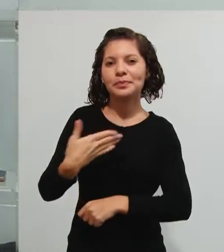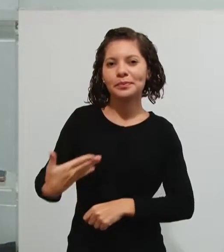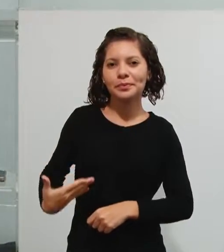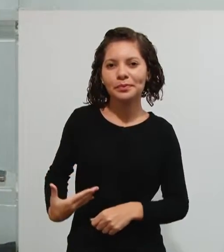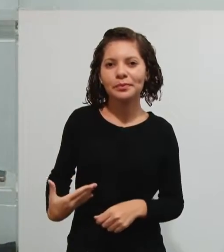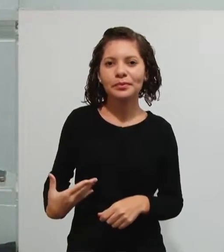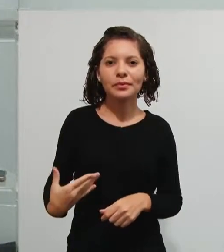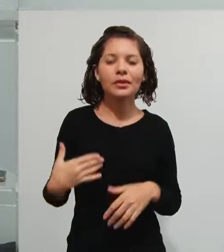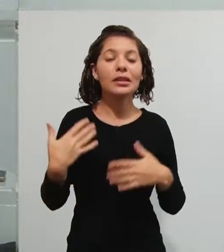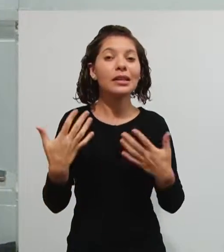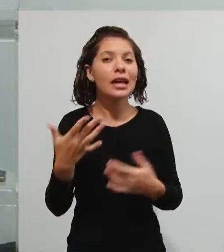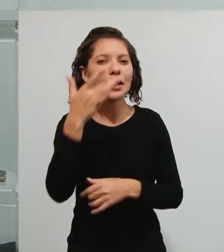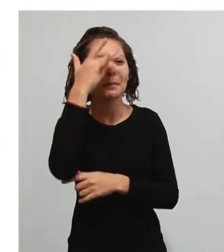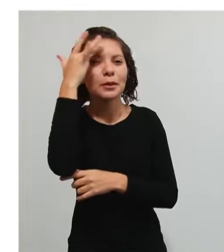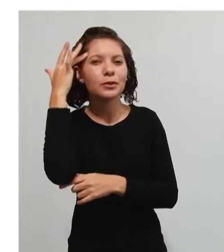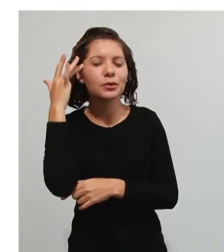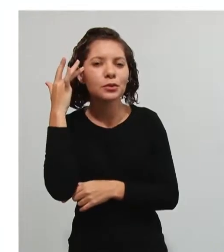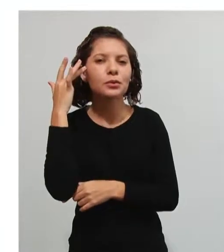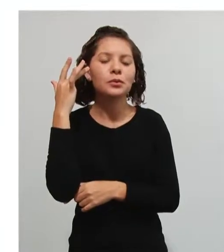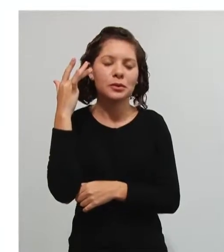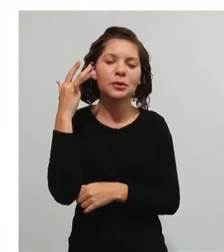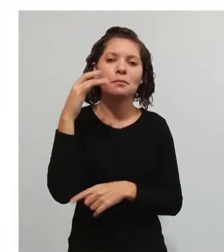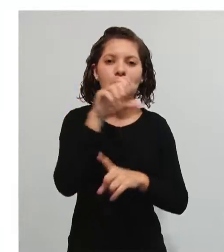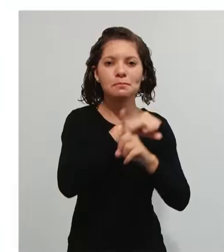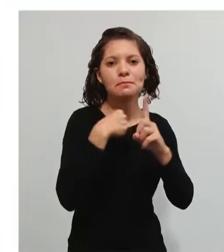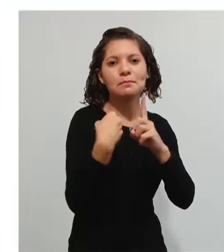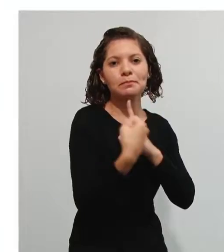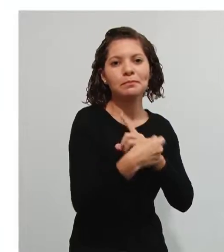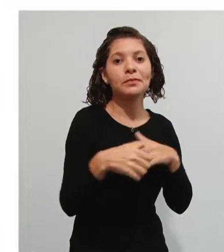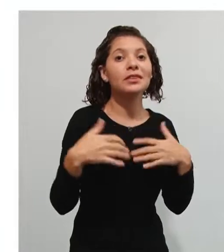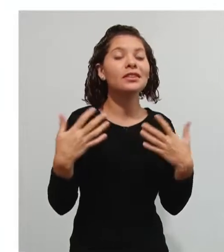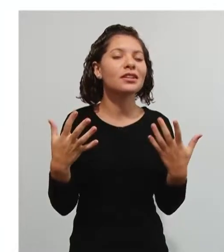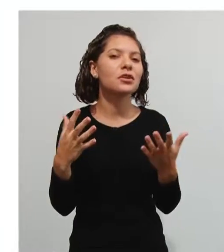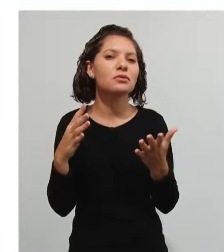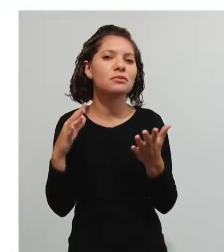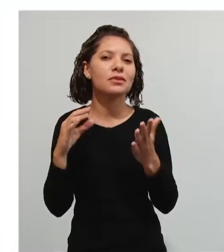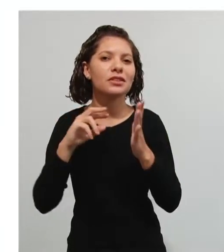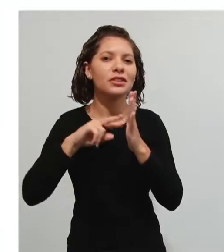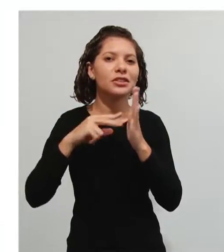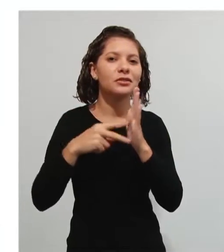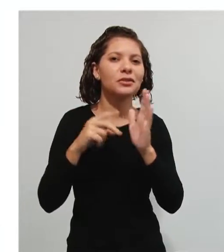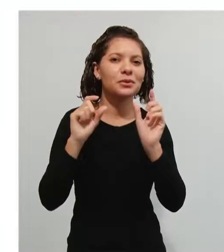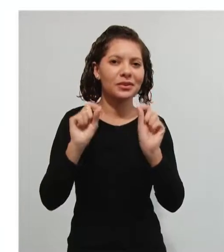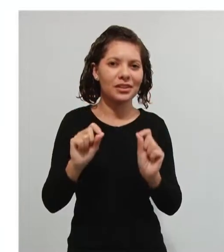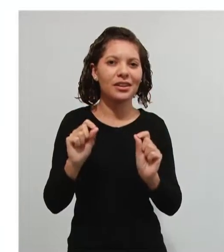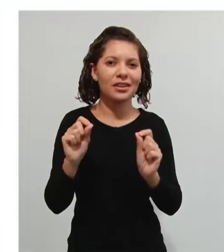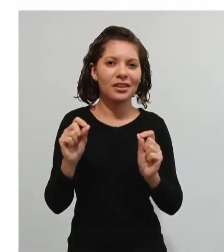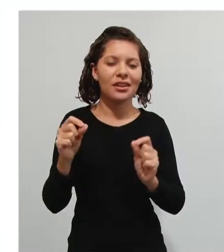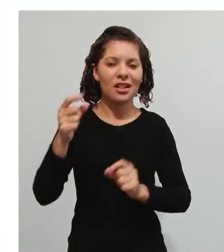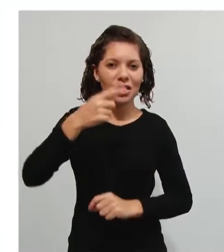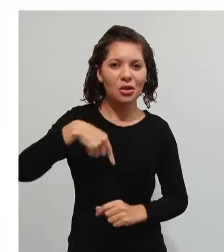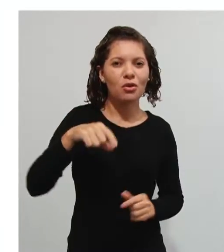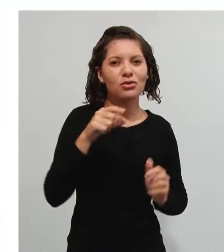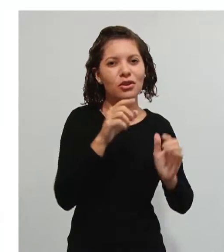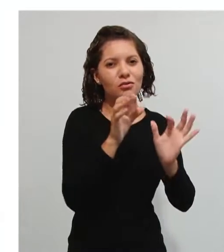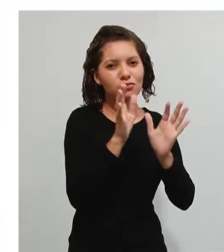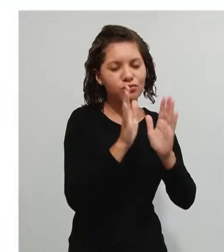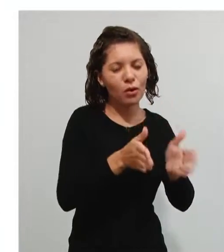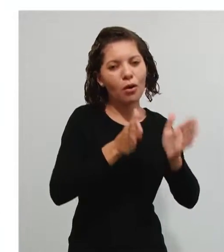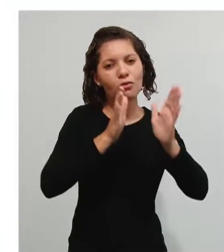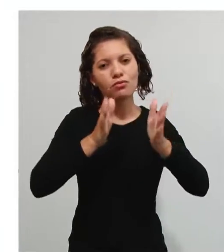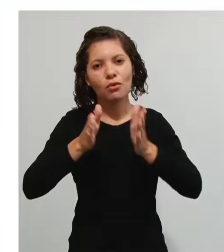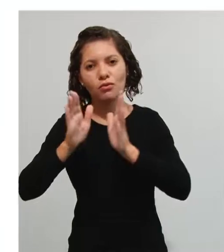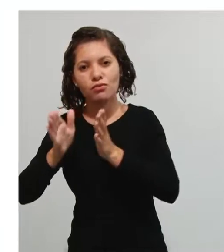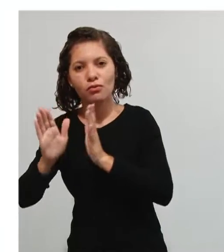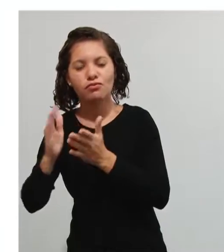os atores envolvidos nesse processo. Posto isso, senhores, nós fizemos aqui uma divisão do que é controle